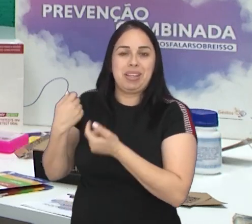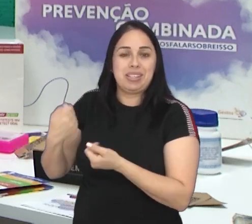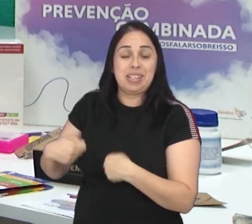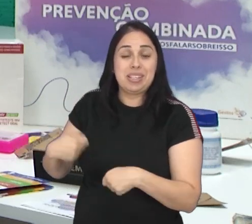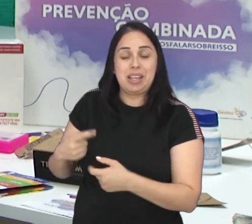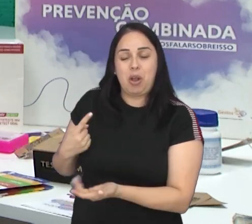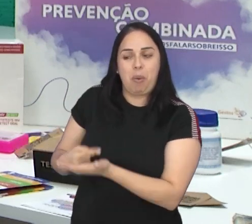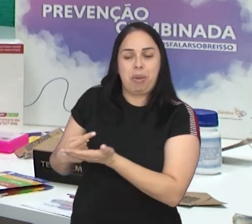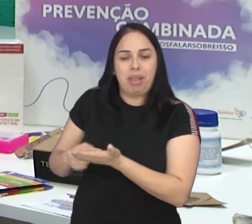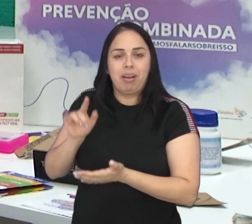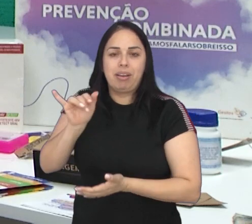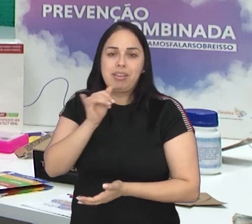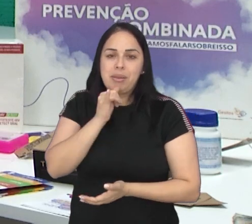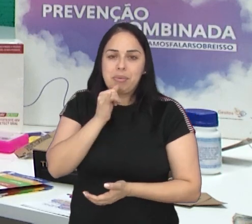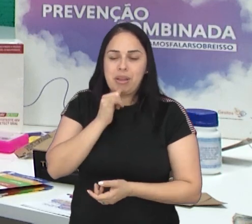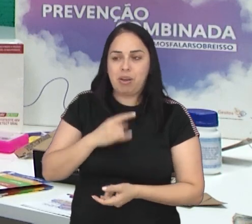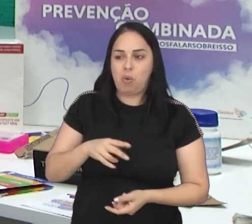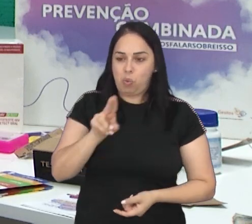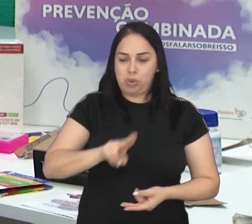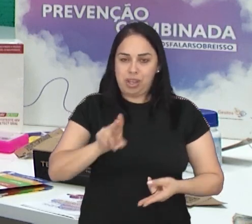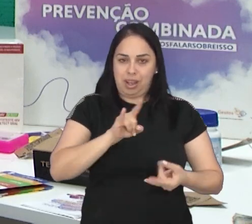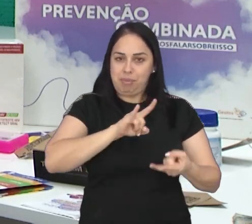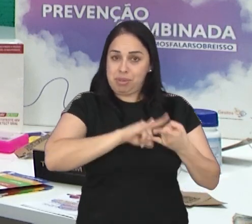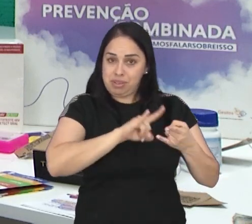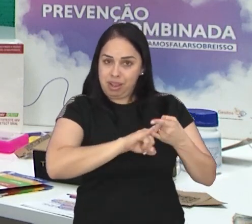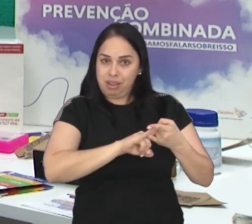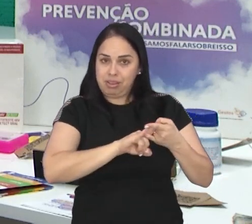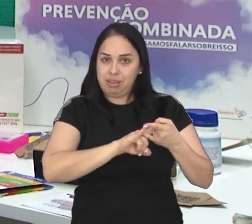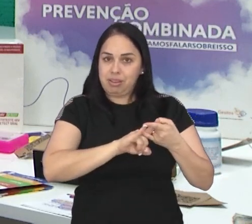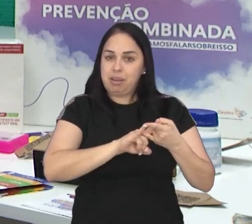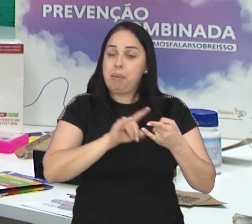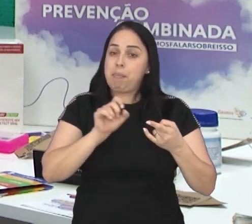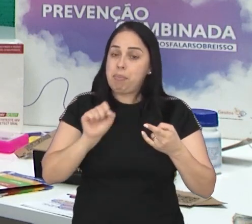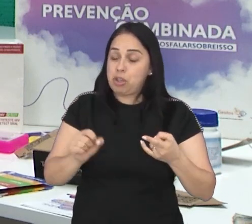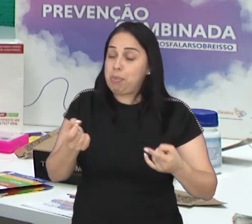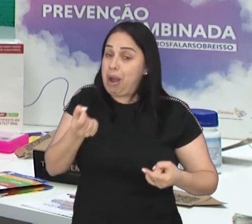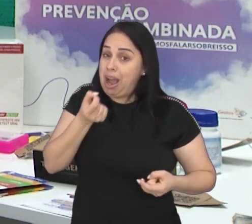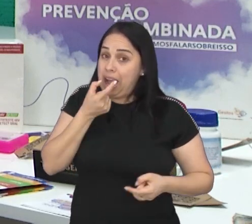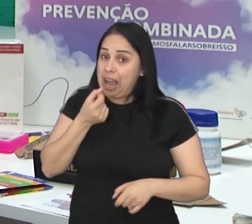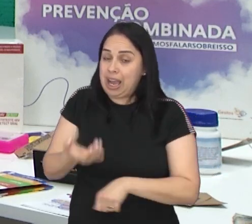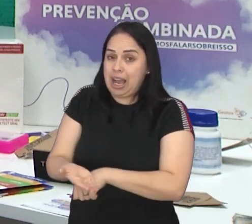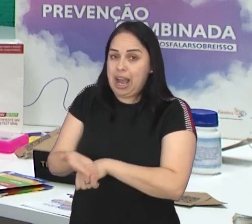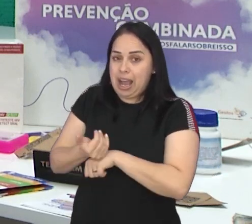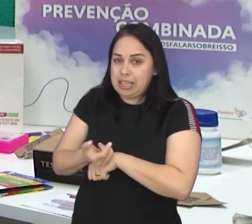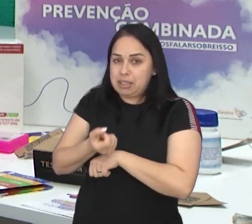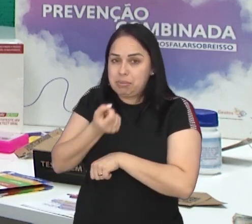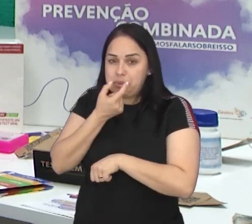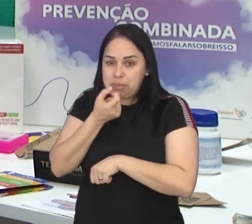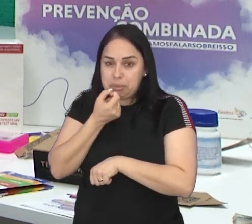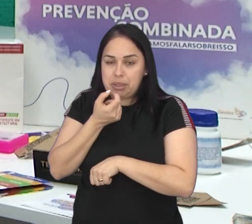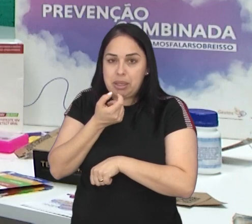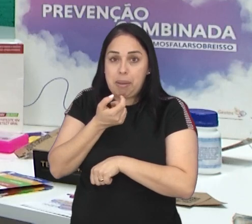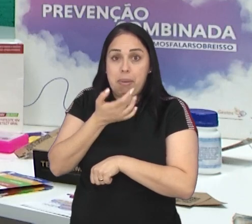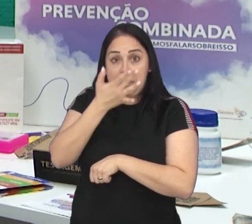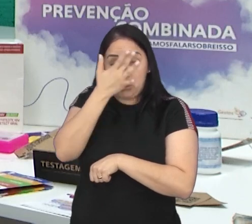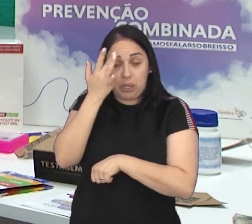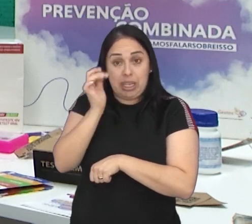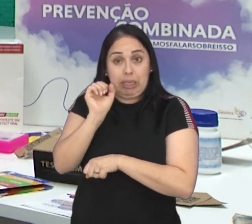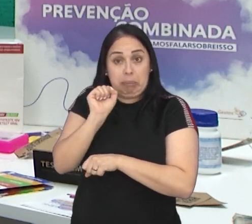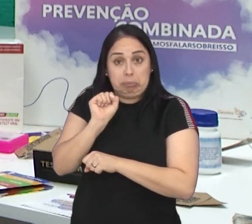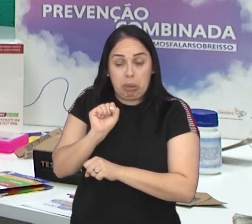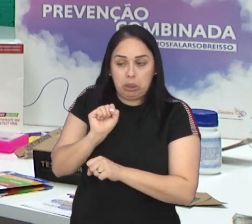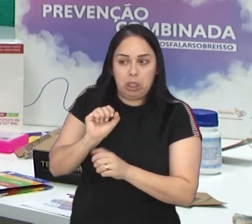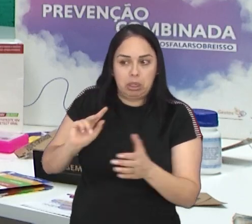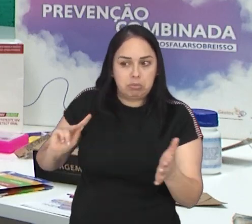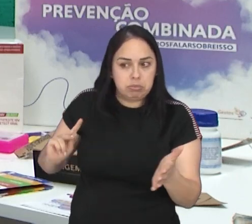prevenção combinada. O que seria isso? Então, a pessoa vai usar camisinha, mas ela pode tomar PrEP, que é um medicamento para aquelas pessoas que têm